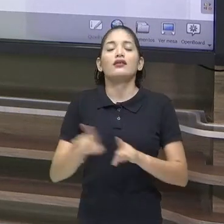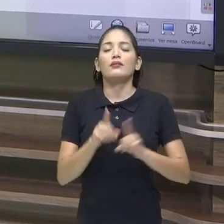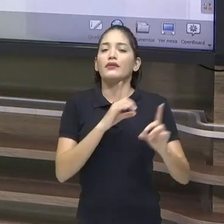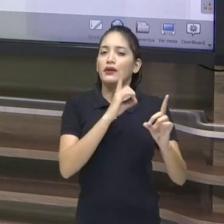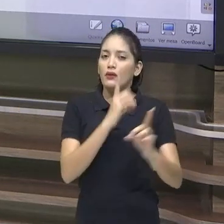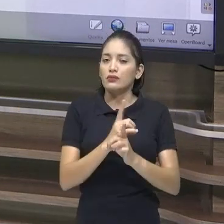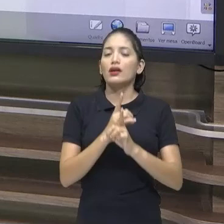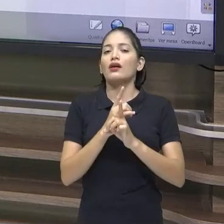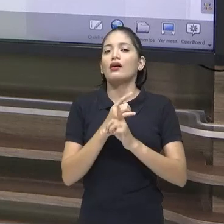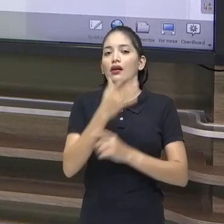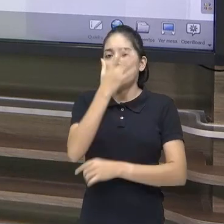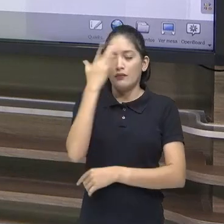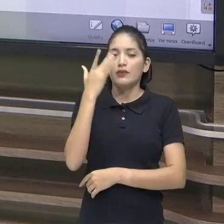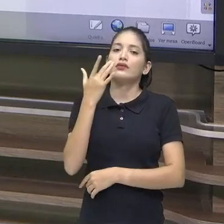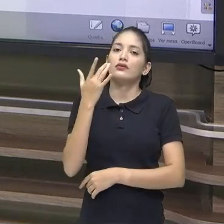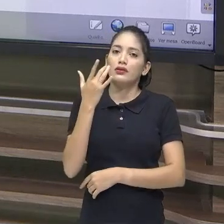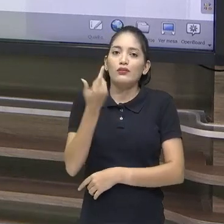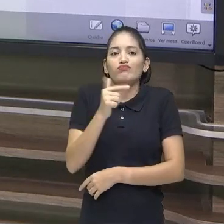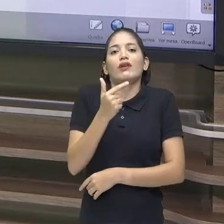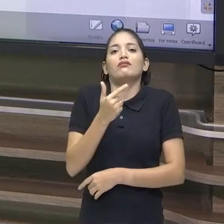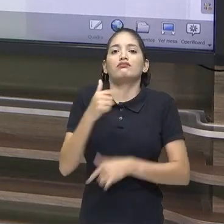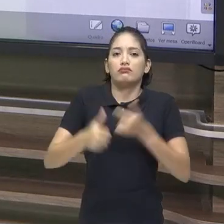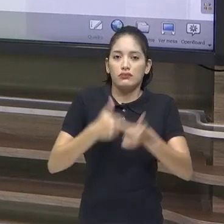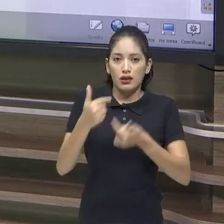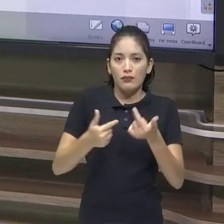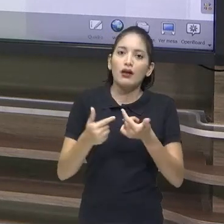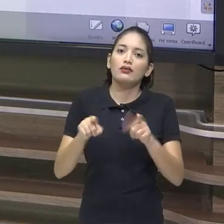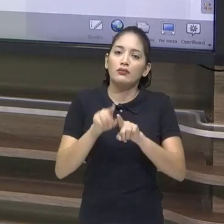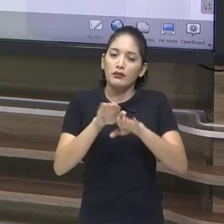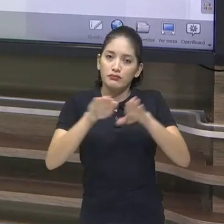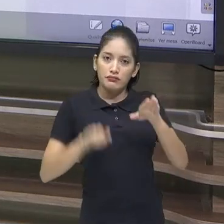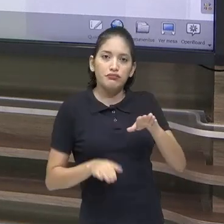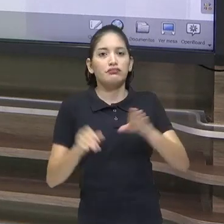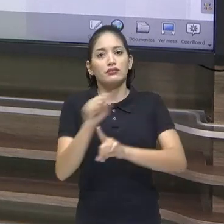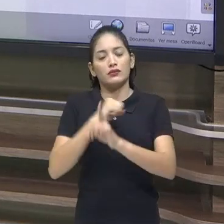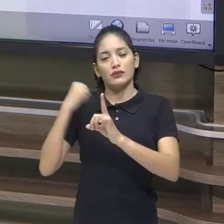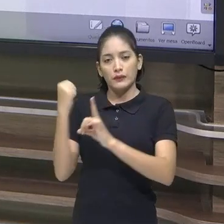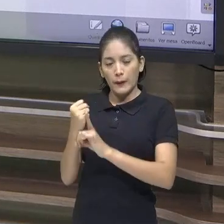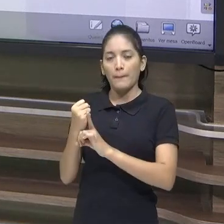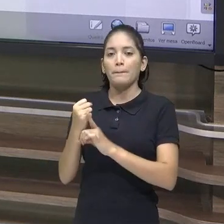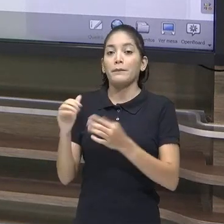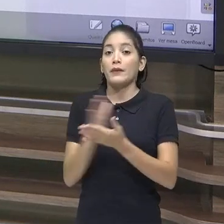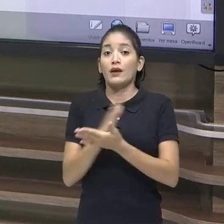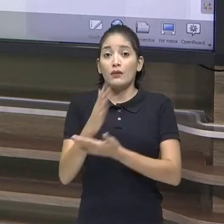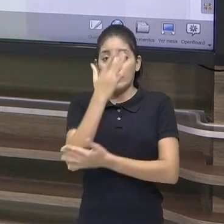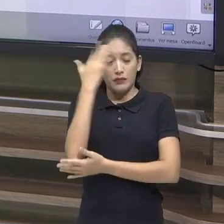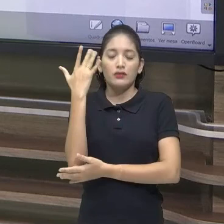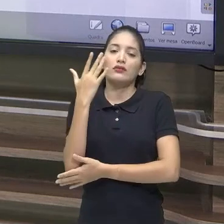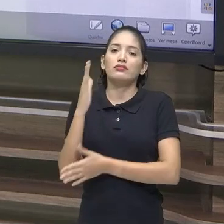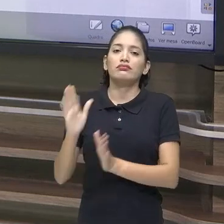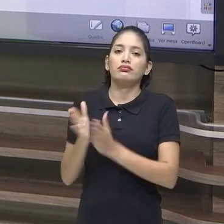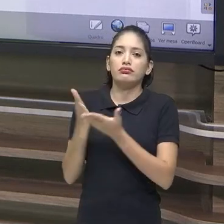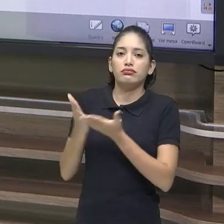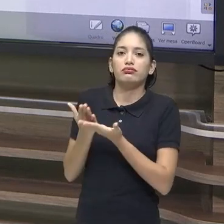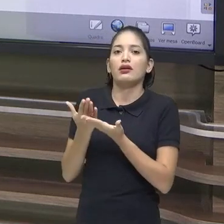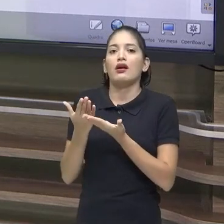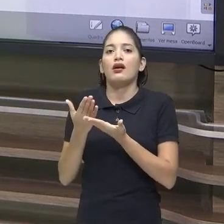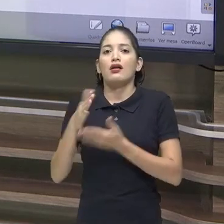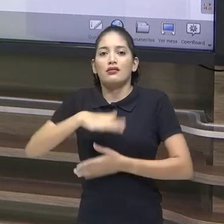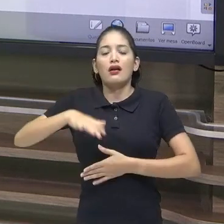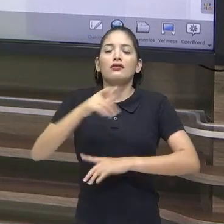encontrar também a presença da desigualdade social, de pessoas ali com condições econômicas, né?